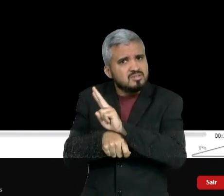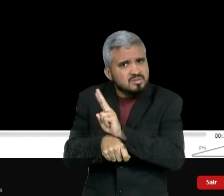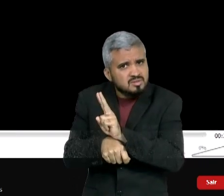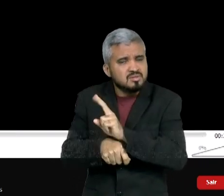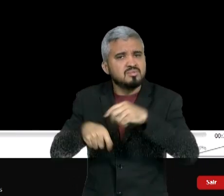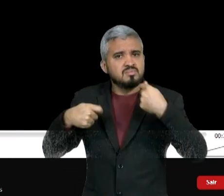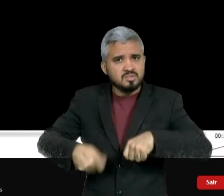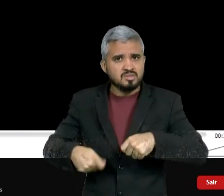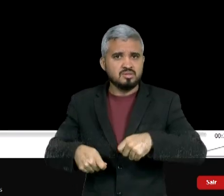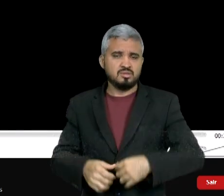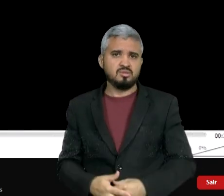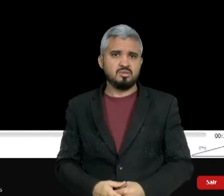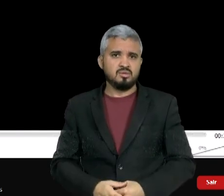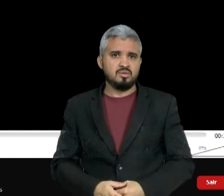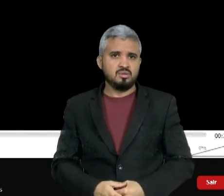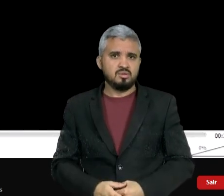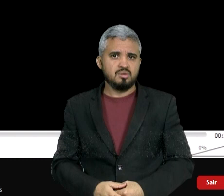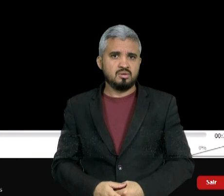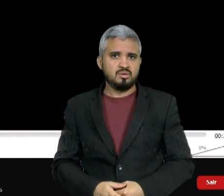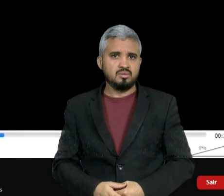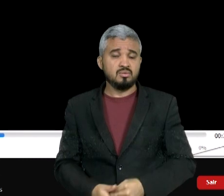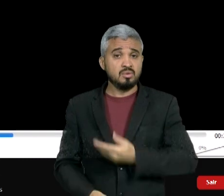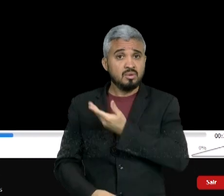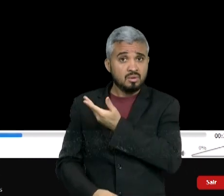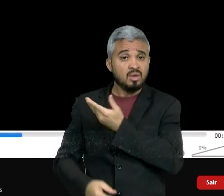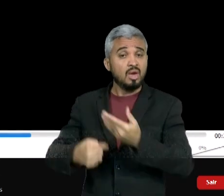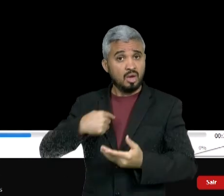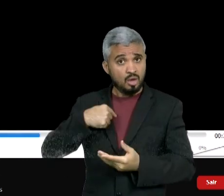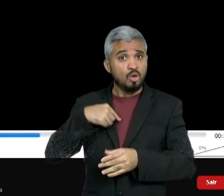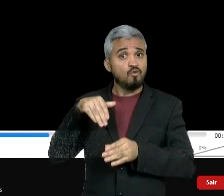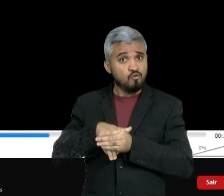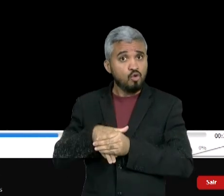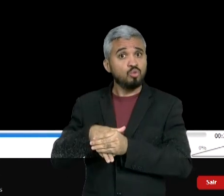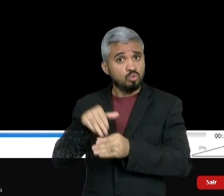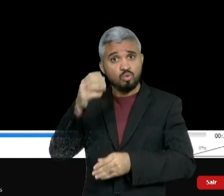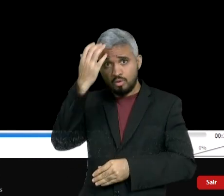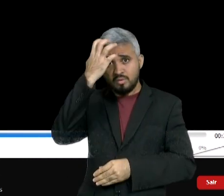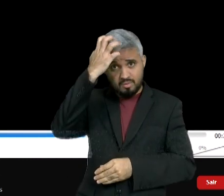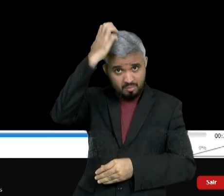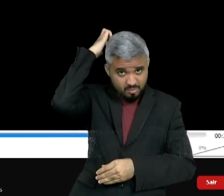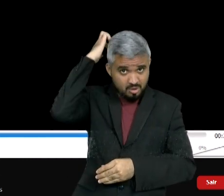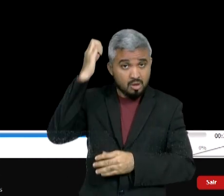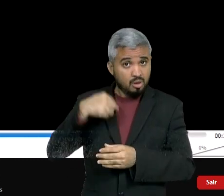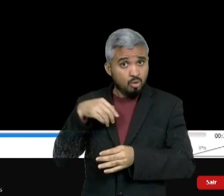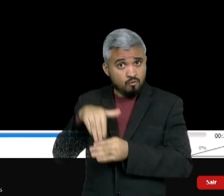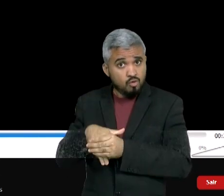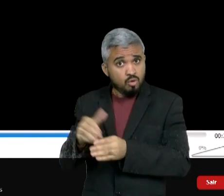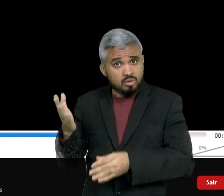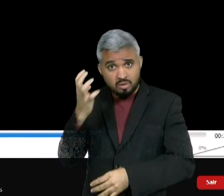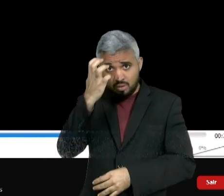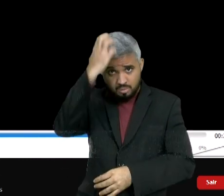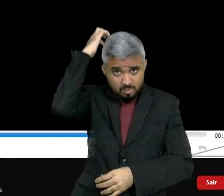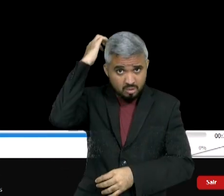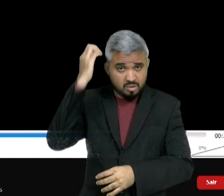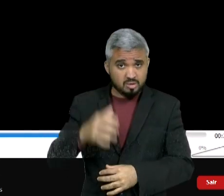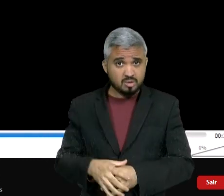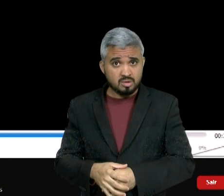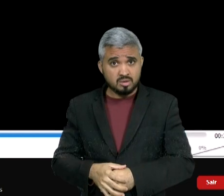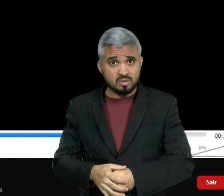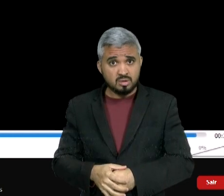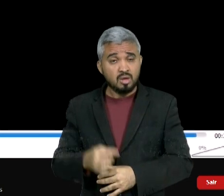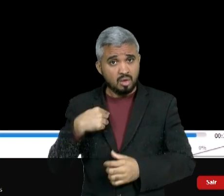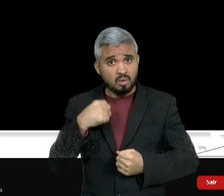E eu, segundo teu turno, votei para a Bride. Votei para a Bride. Estou 2 anos nessa casa dando apoio para a